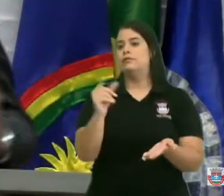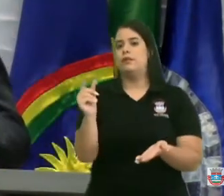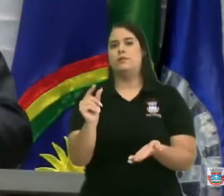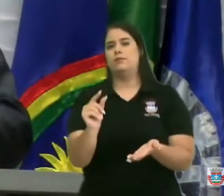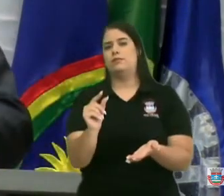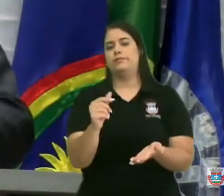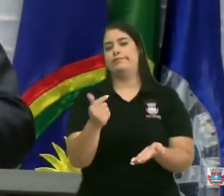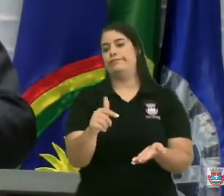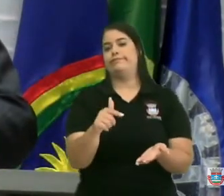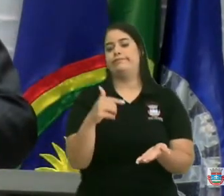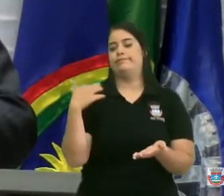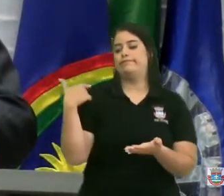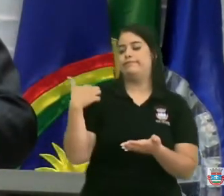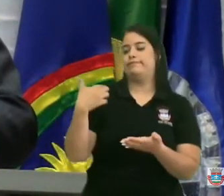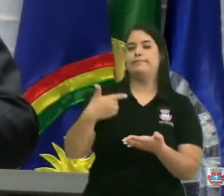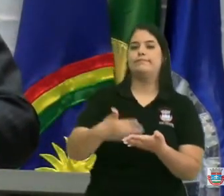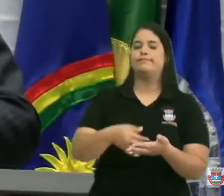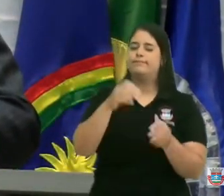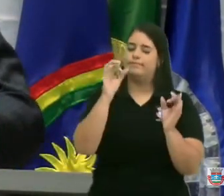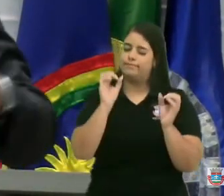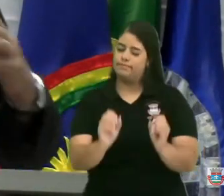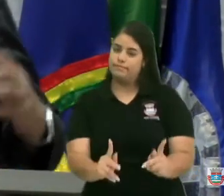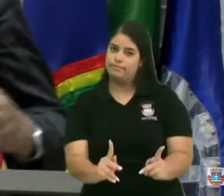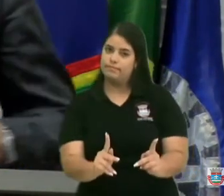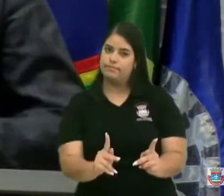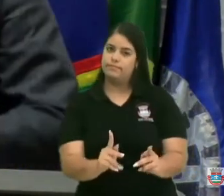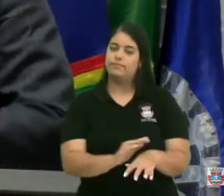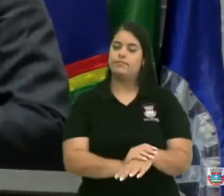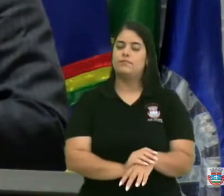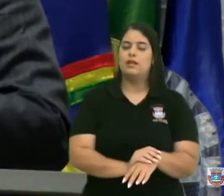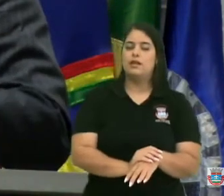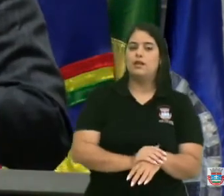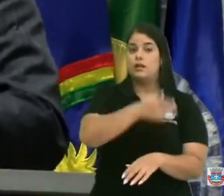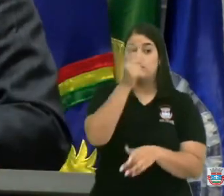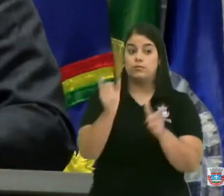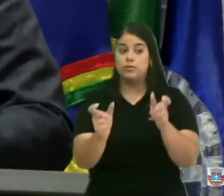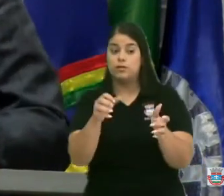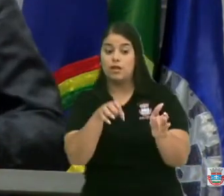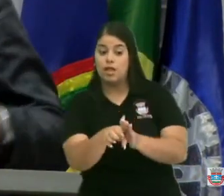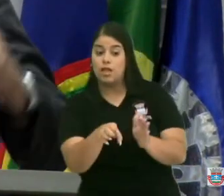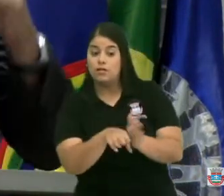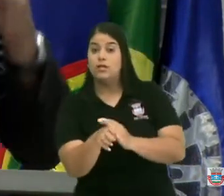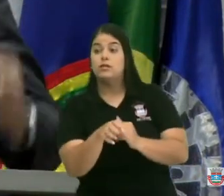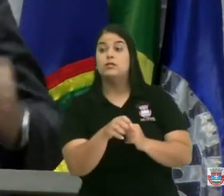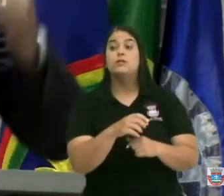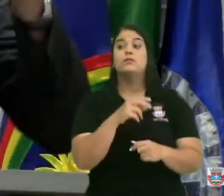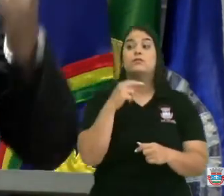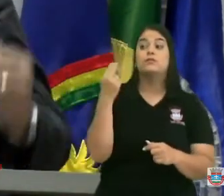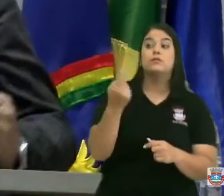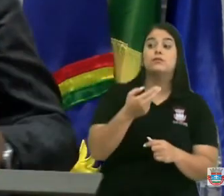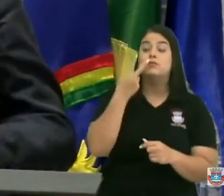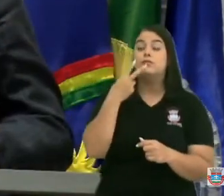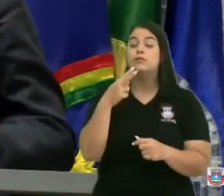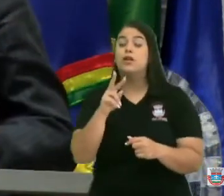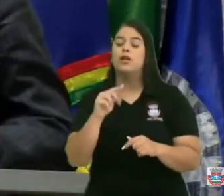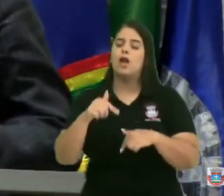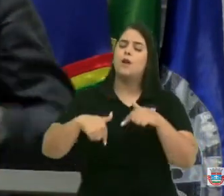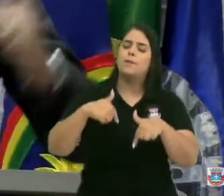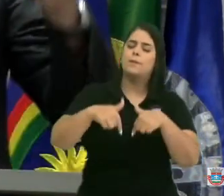têm carreira. Certo? E aos concursados, nós vemos a